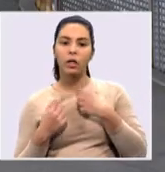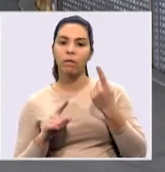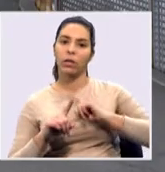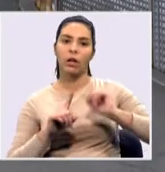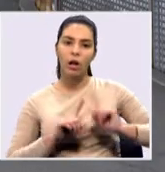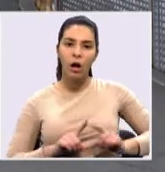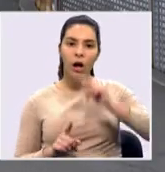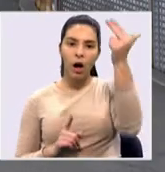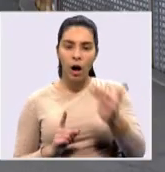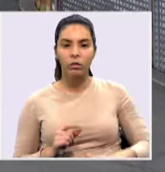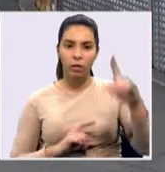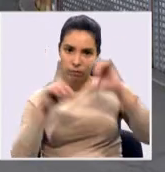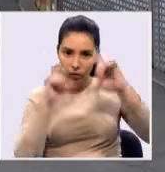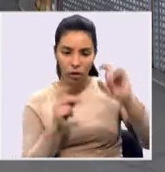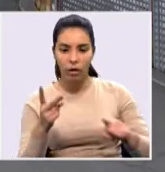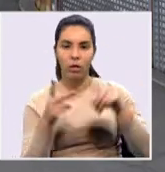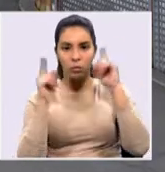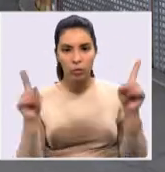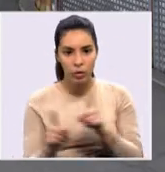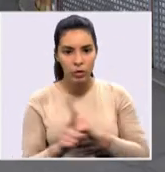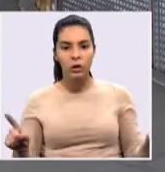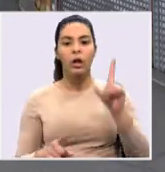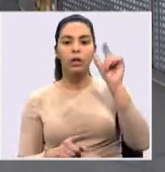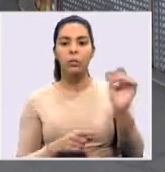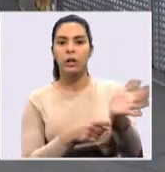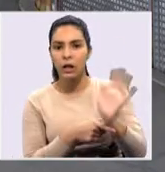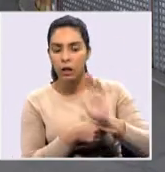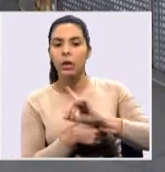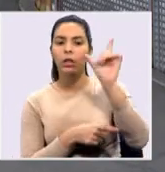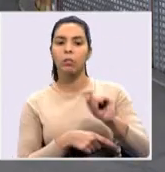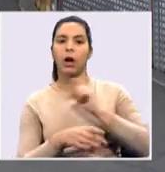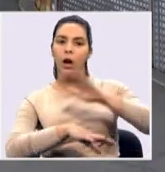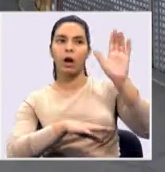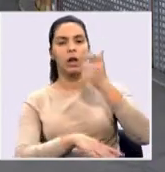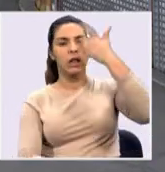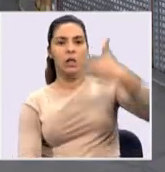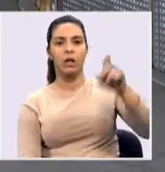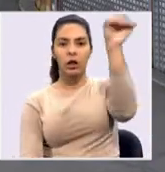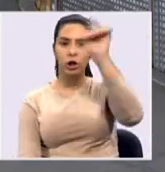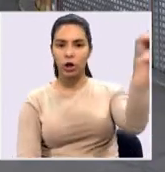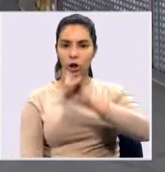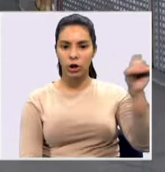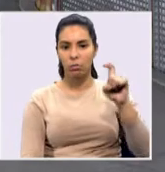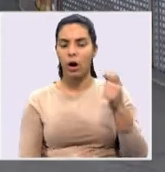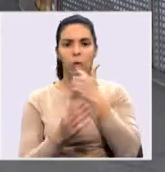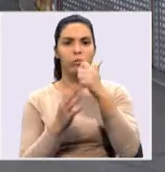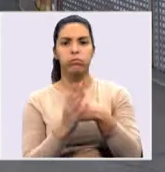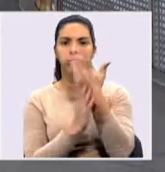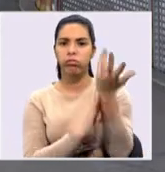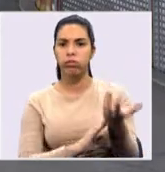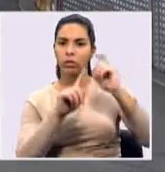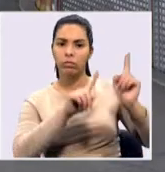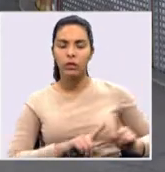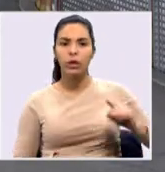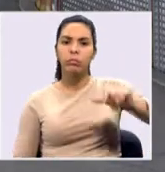Todos os dias lidamos com diferentes tipos de arte, desde a fotografia à música, passando mesmo pelo cinema e até o grafite, mas